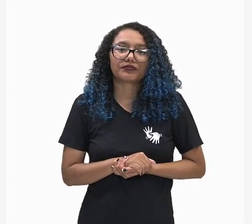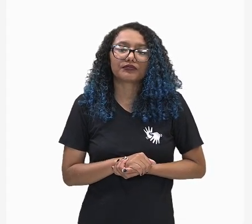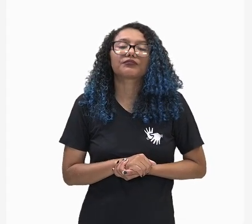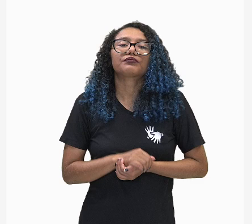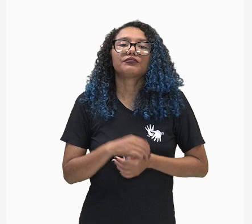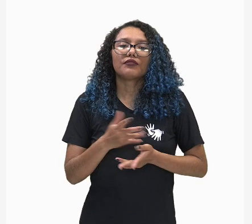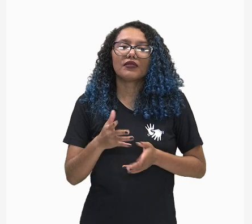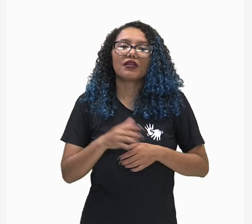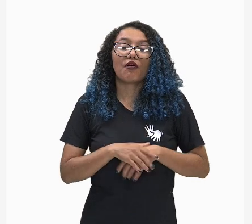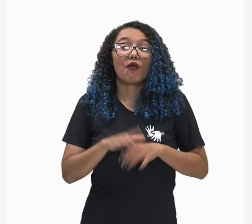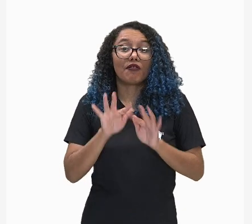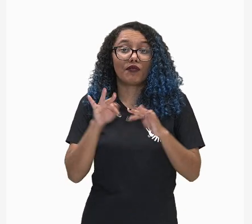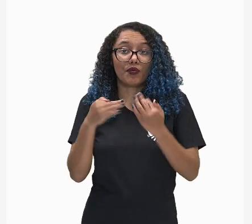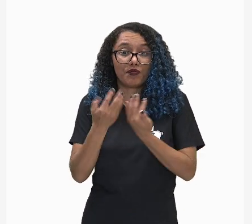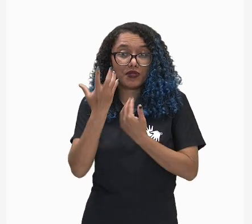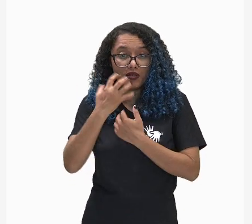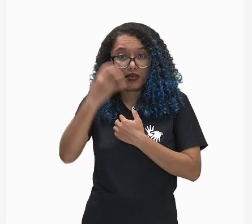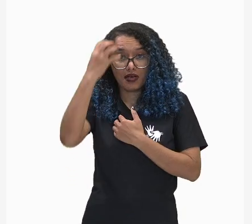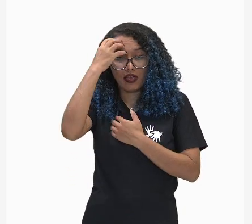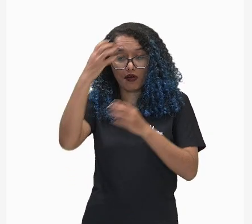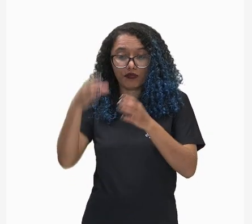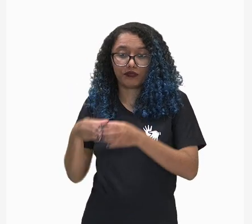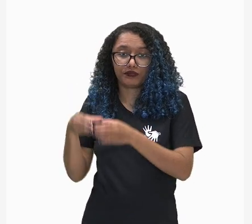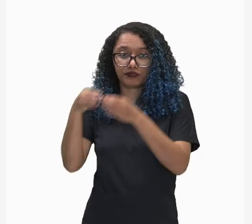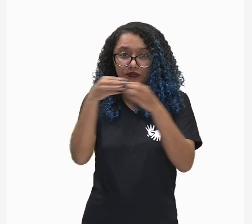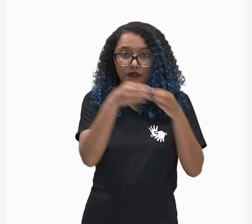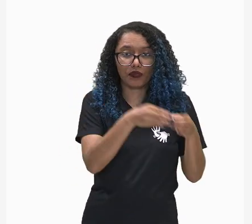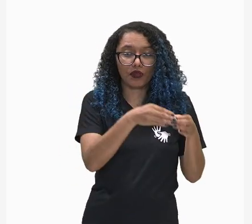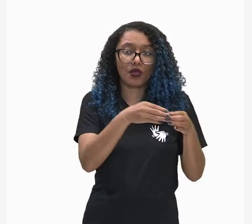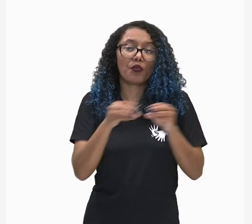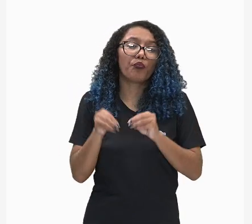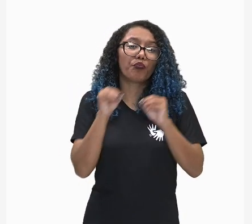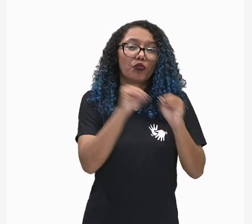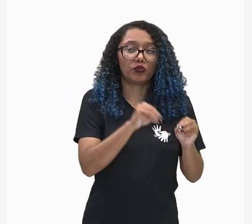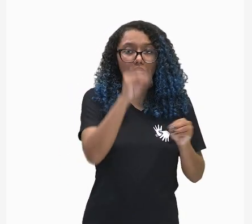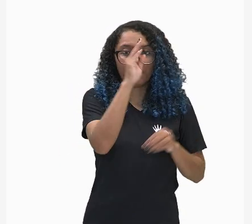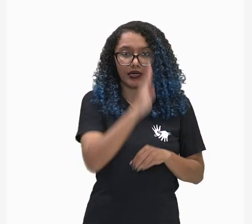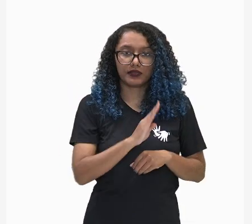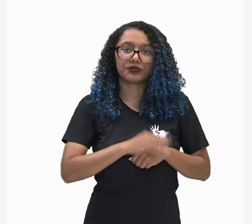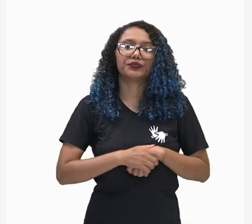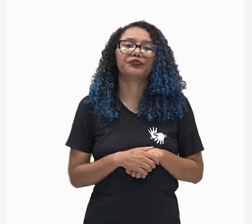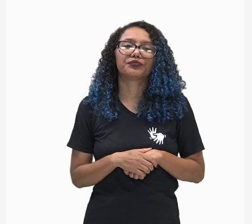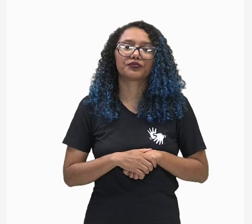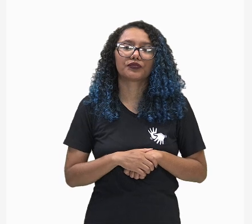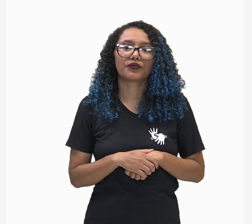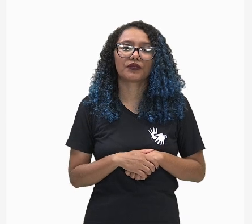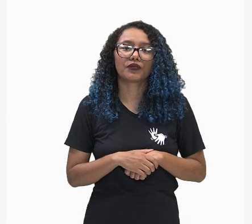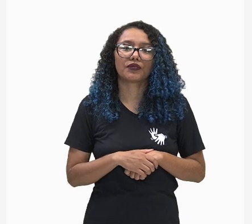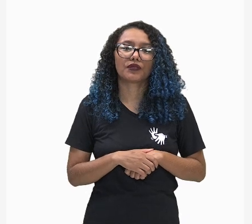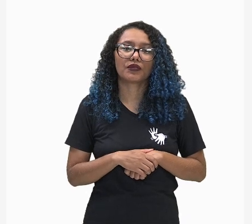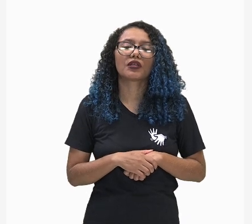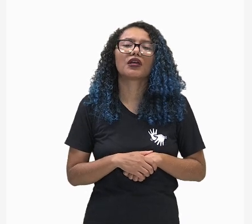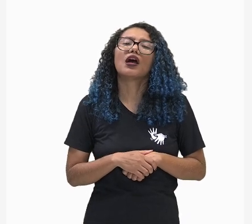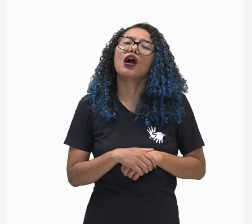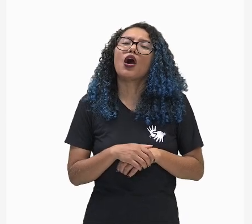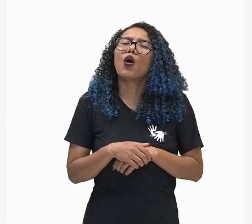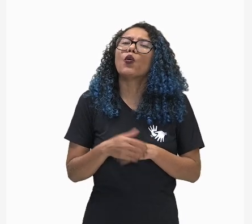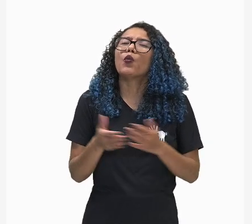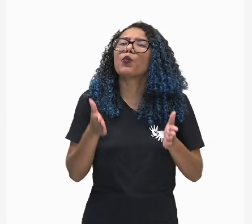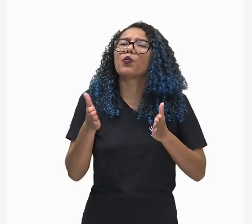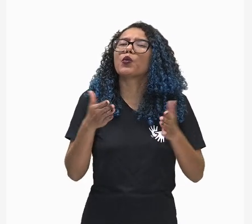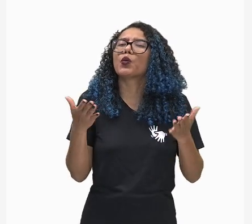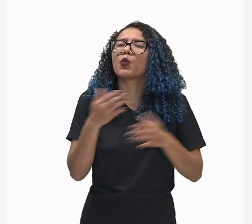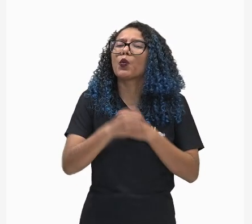A vinda da família real para o Brasil. A vinda da família real portuguesa para o Brasil ocorreu em 29